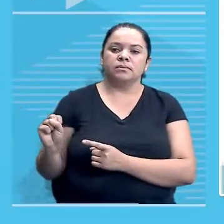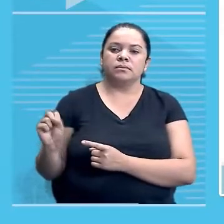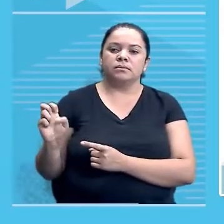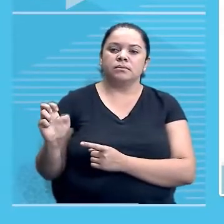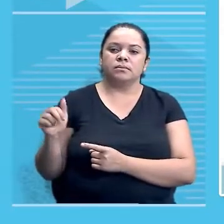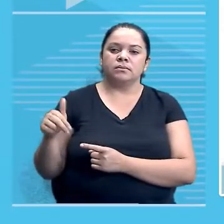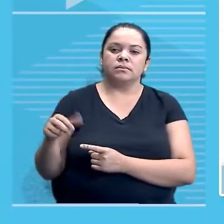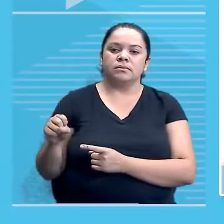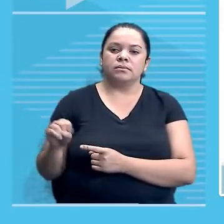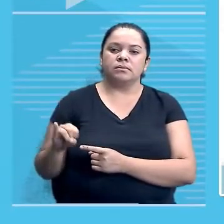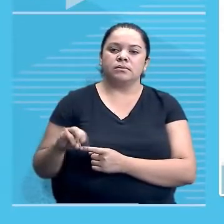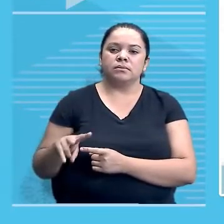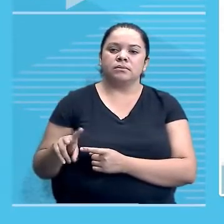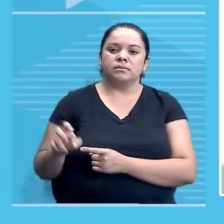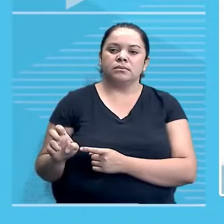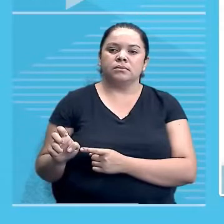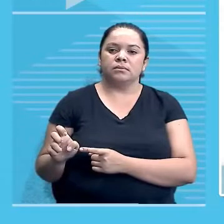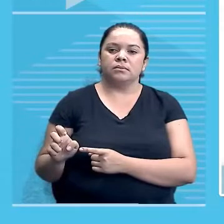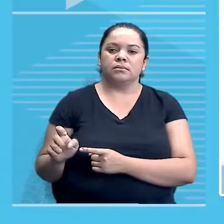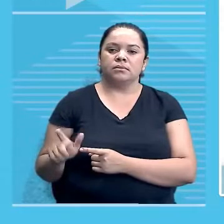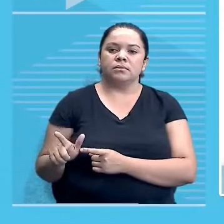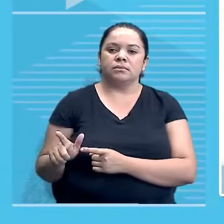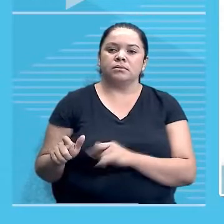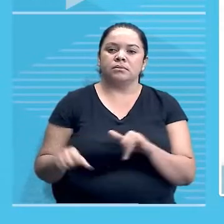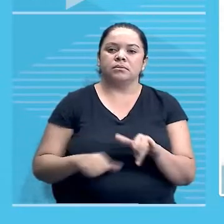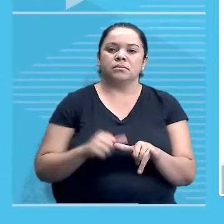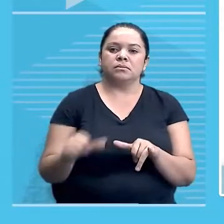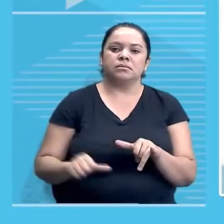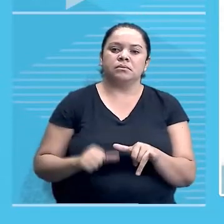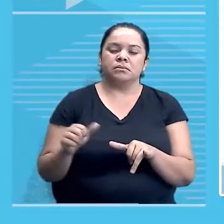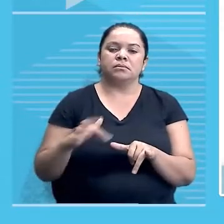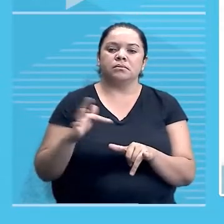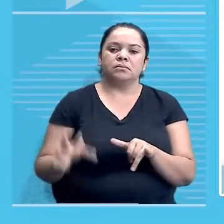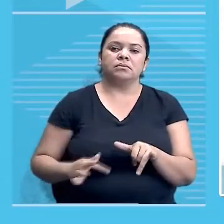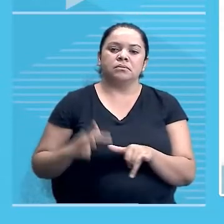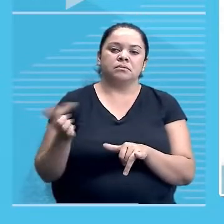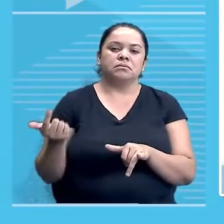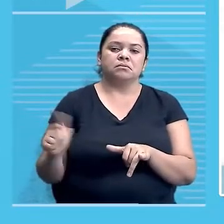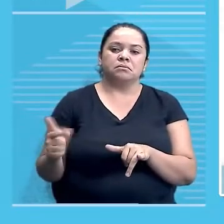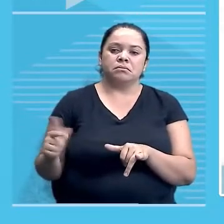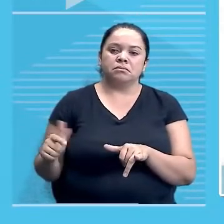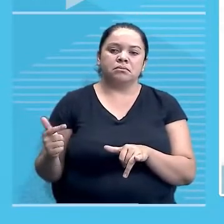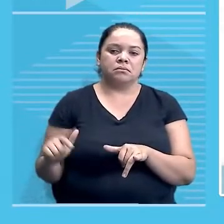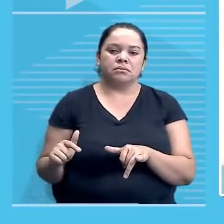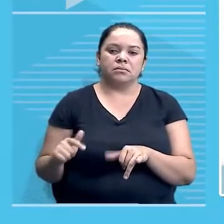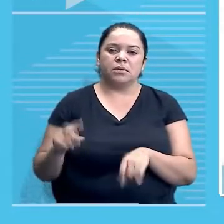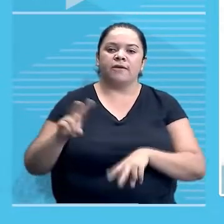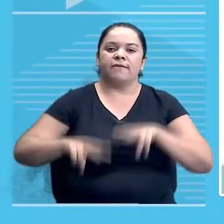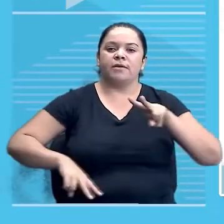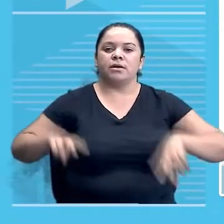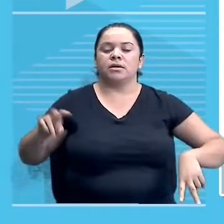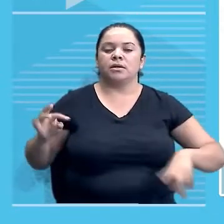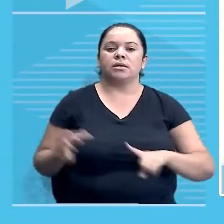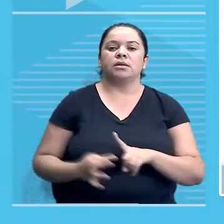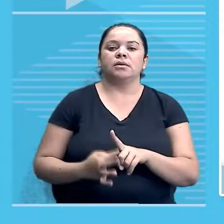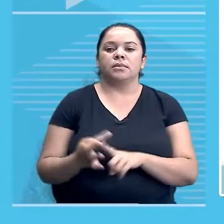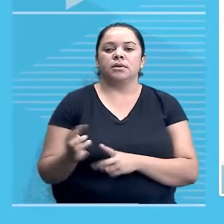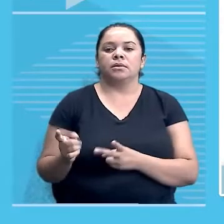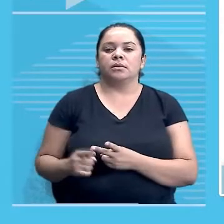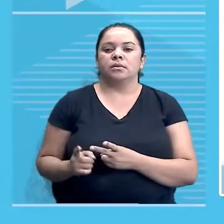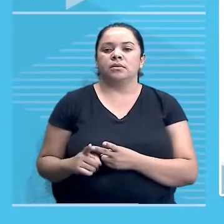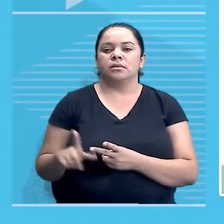físico, mas sim varia sua temperatura. Exatamente, Gabriel. Já no latente,